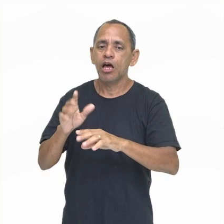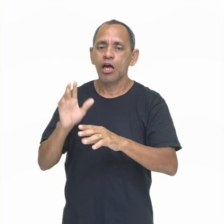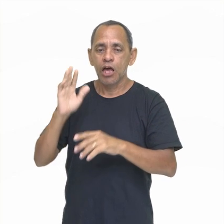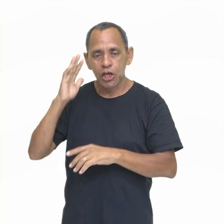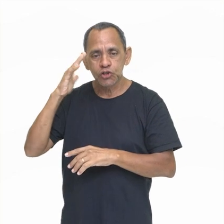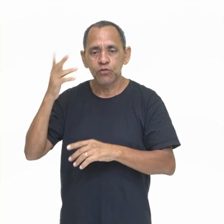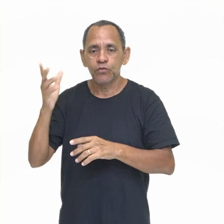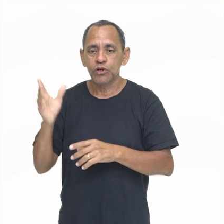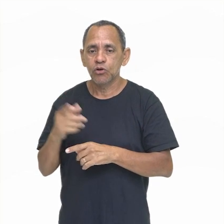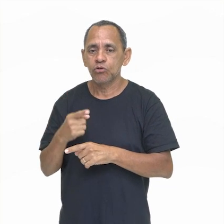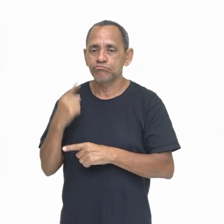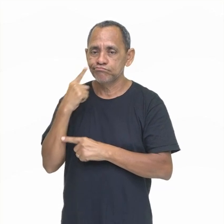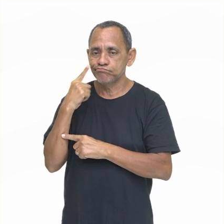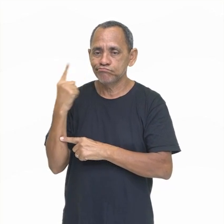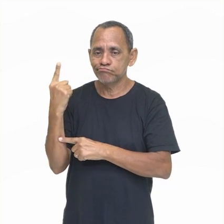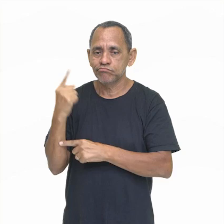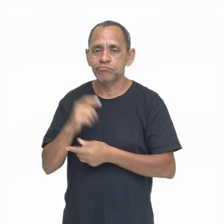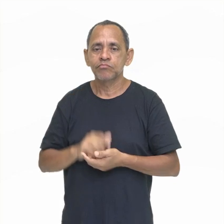de3